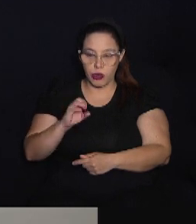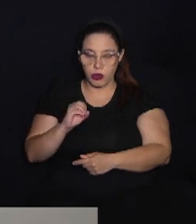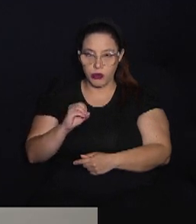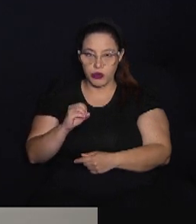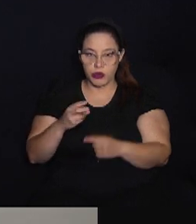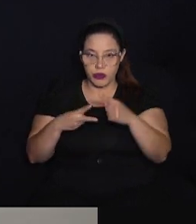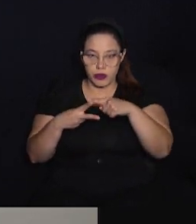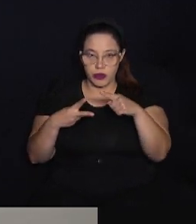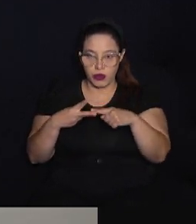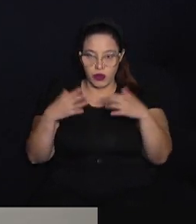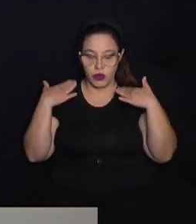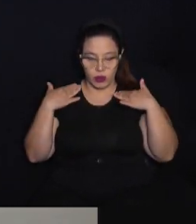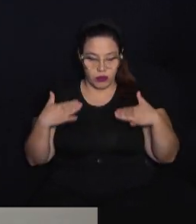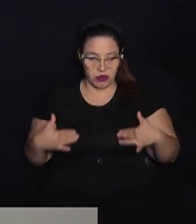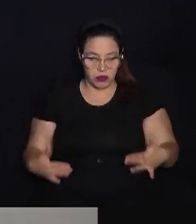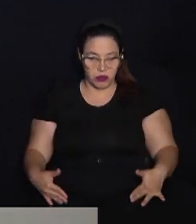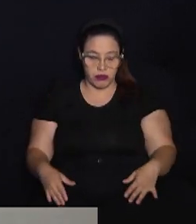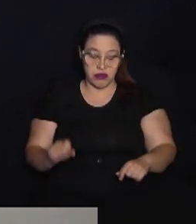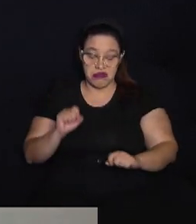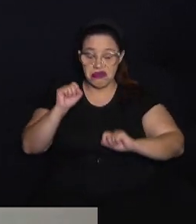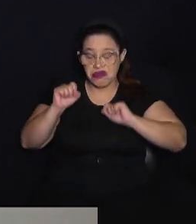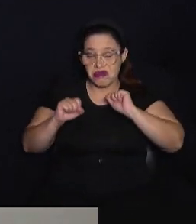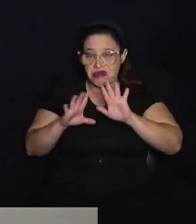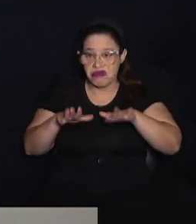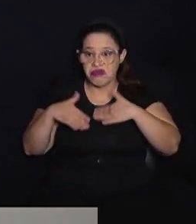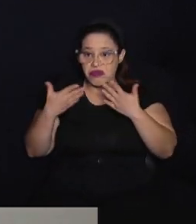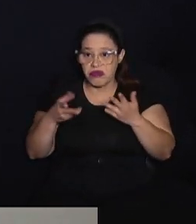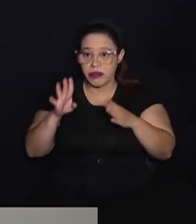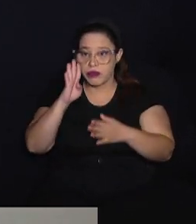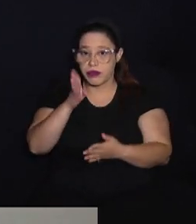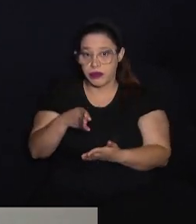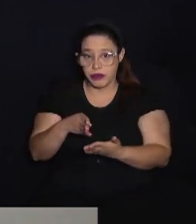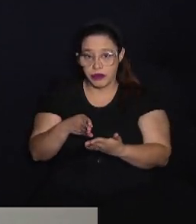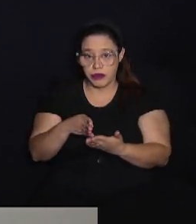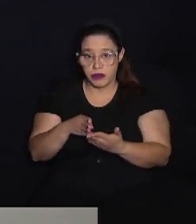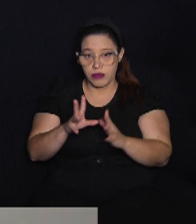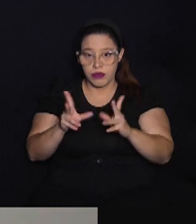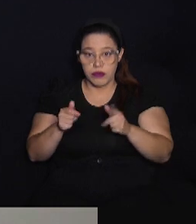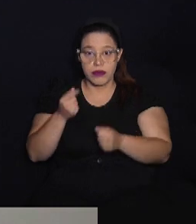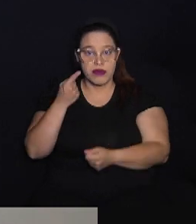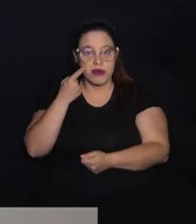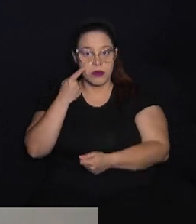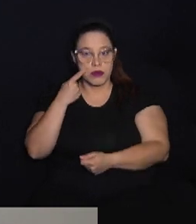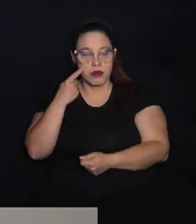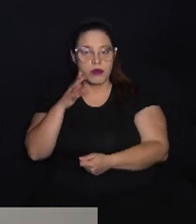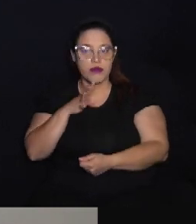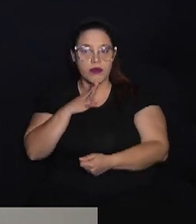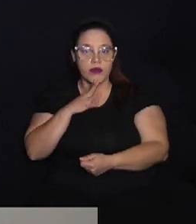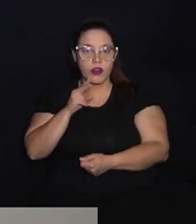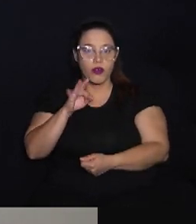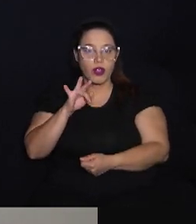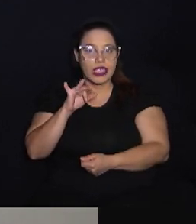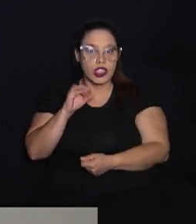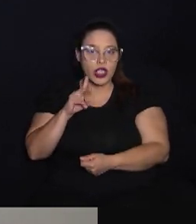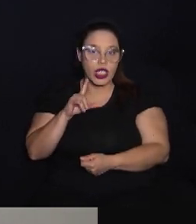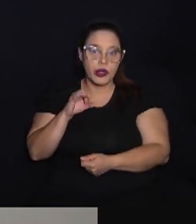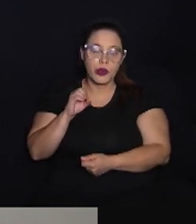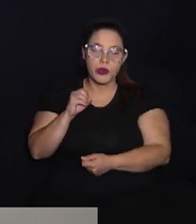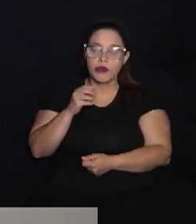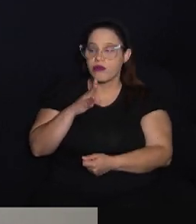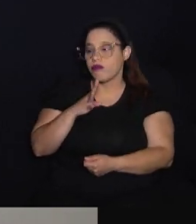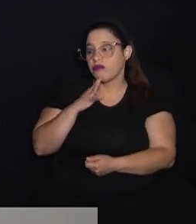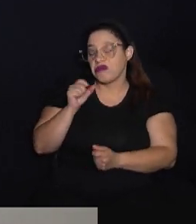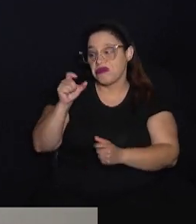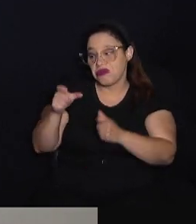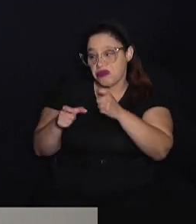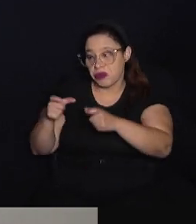são os locais de acometimento. Então, provavelmente, todo mundo aí conhece alguém que tenha vitiligo. Algumas